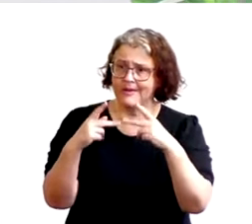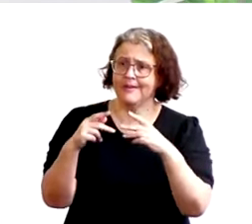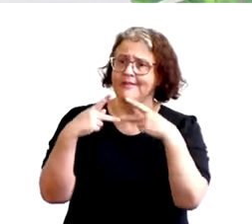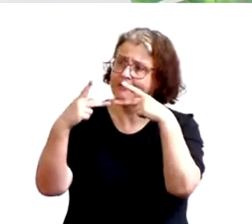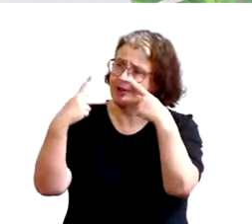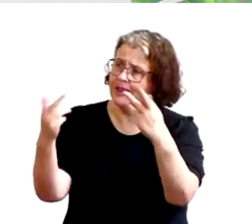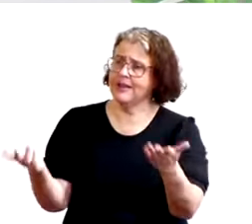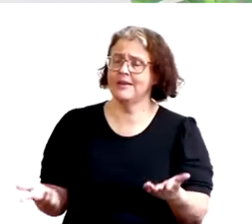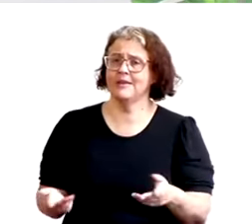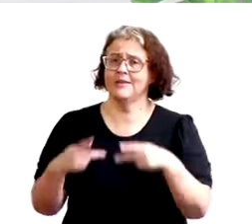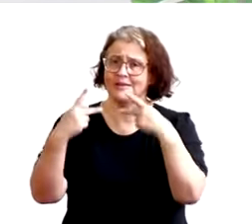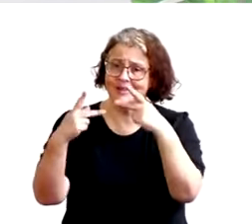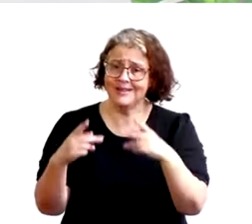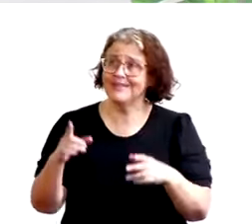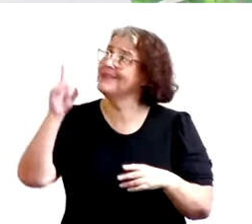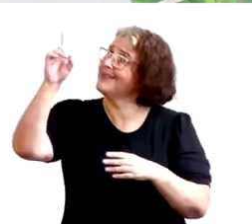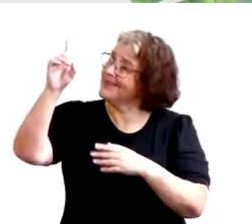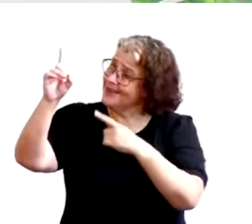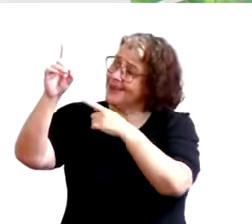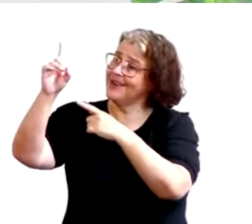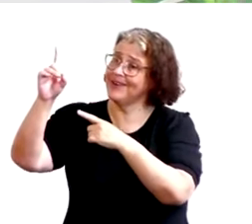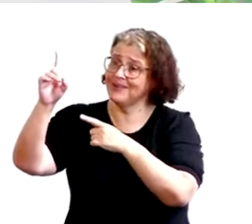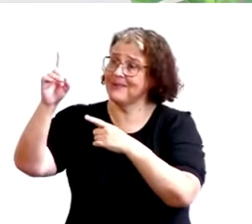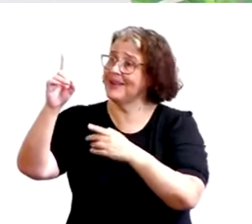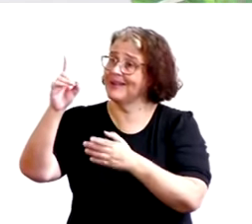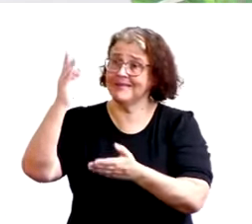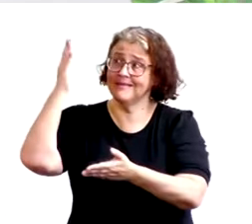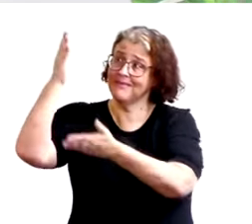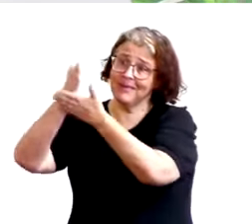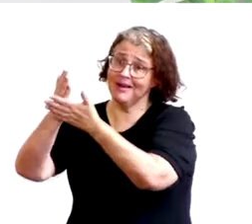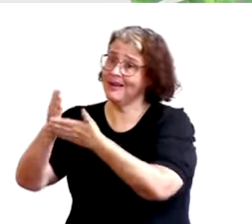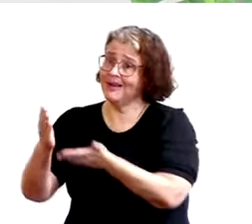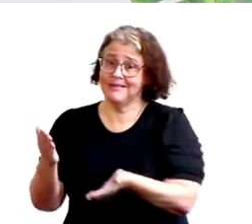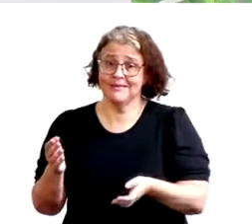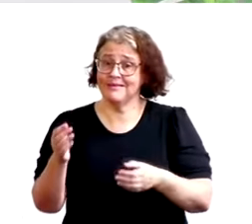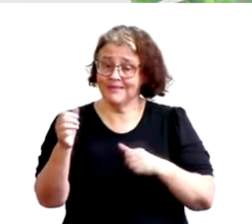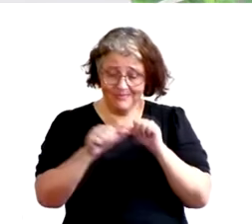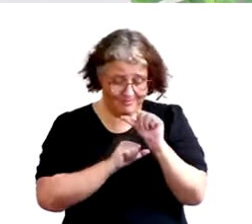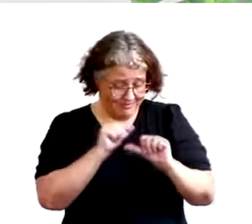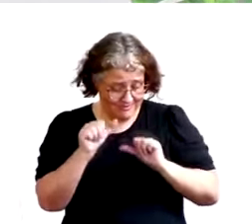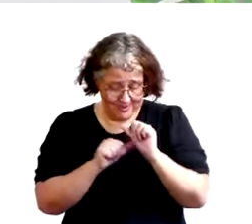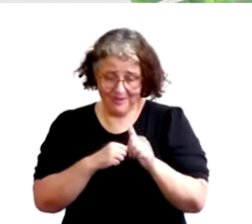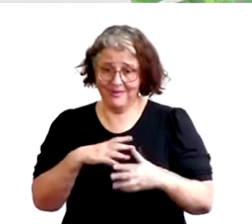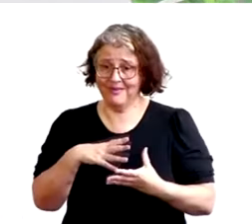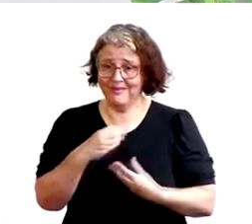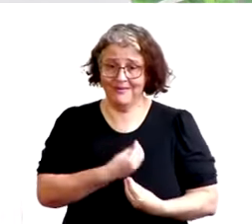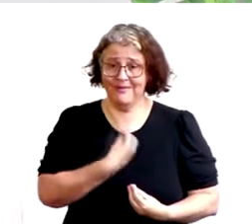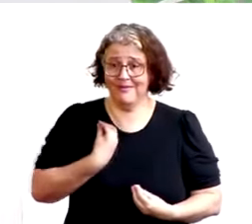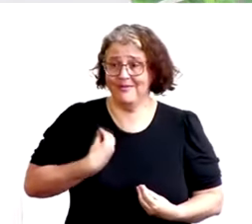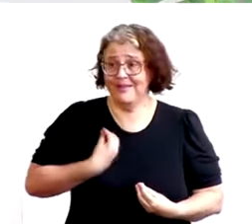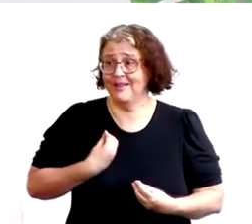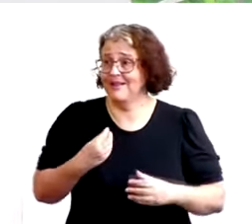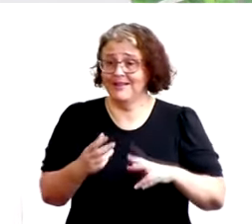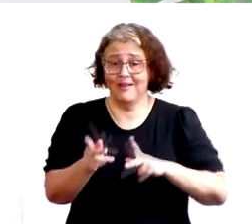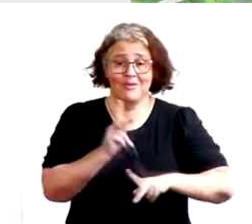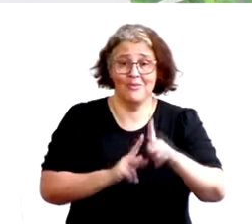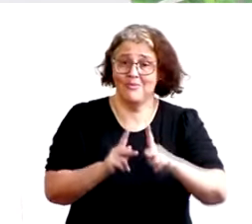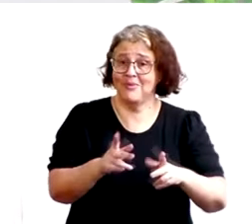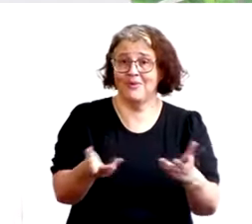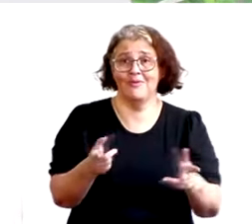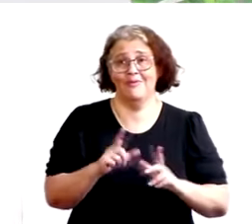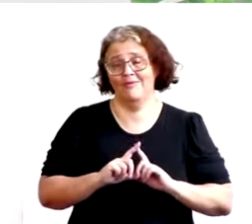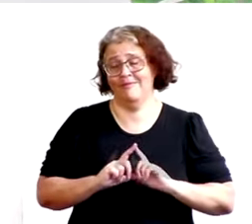parece não estar agindo na vida dele e na vida do povo de Israel isso não seria